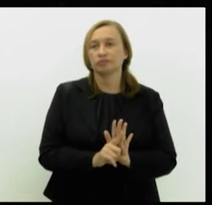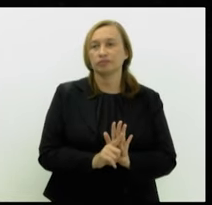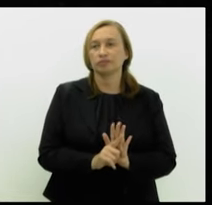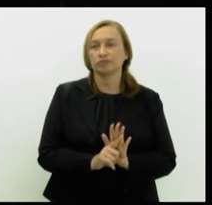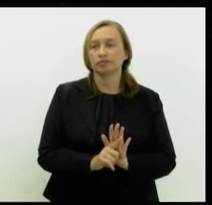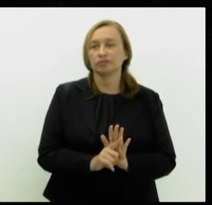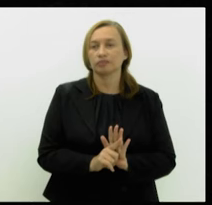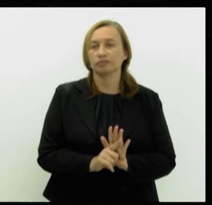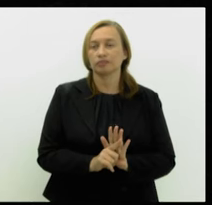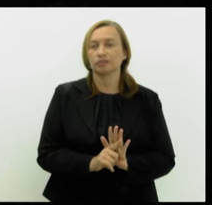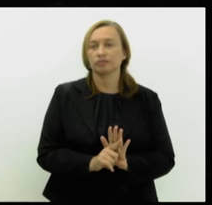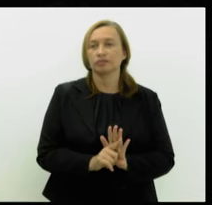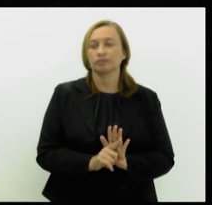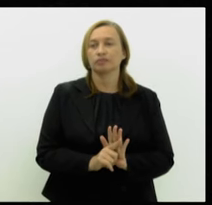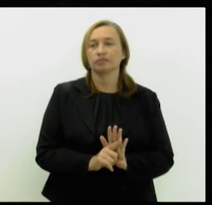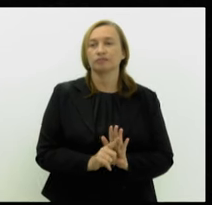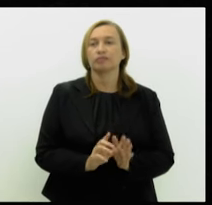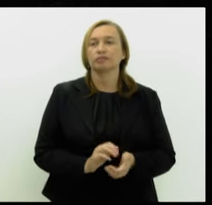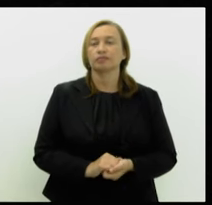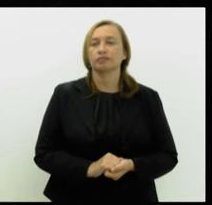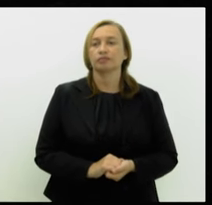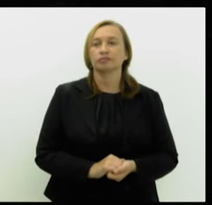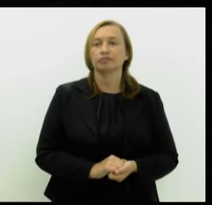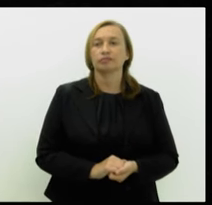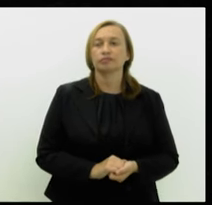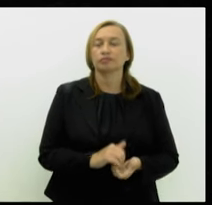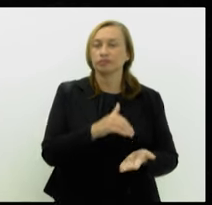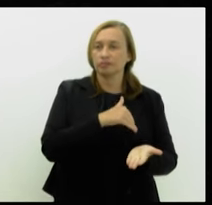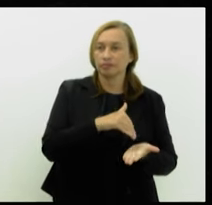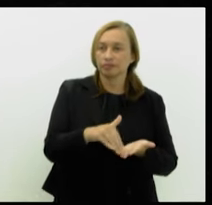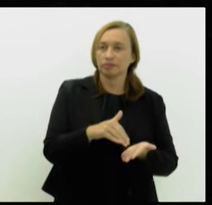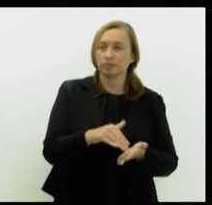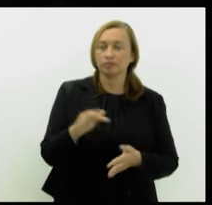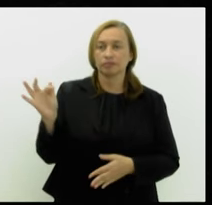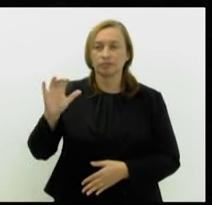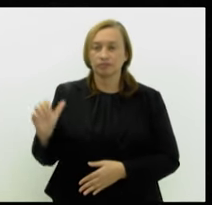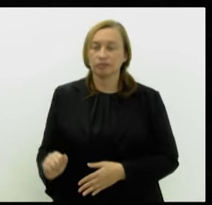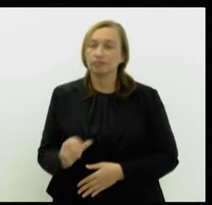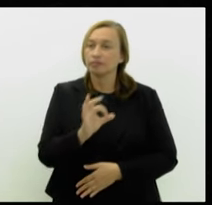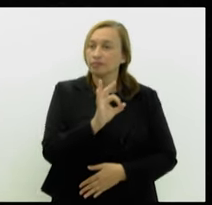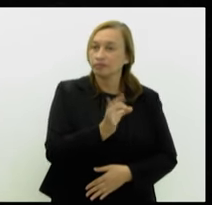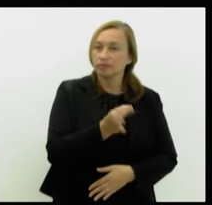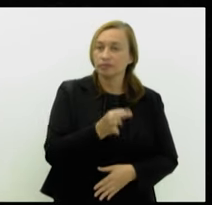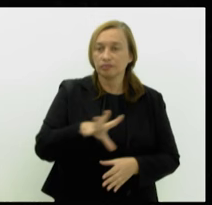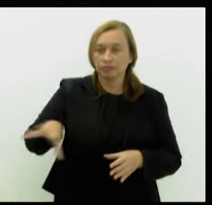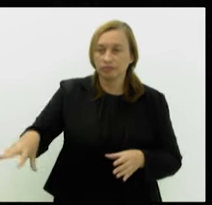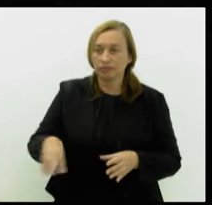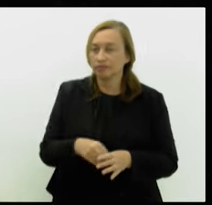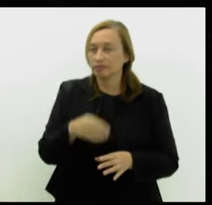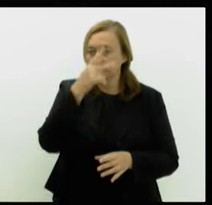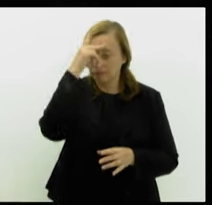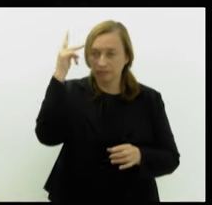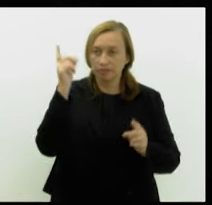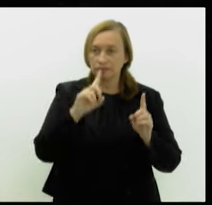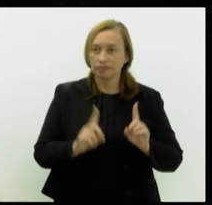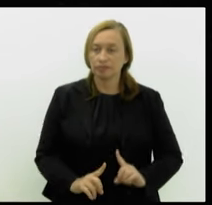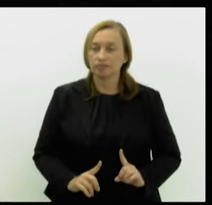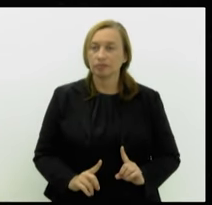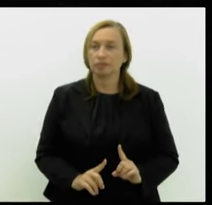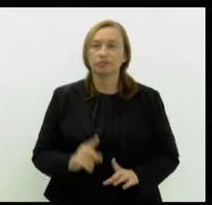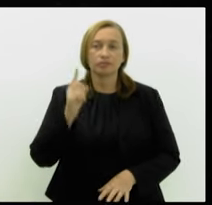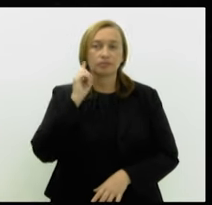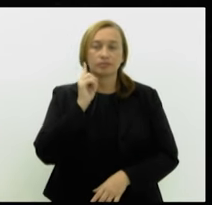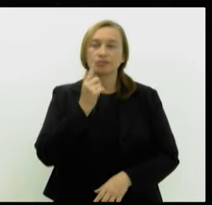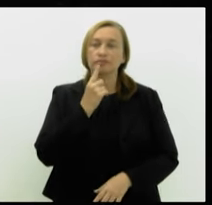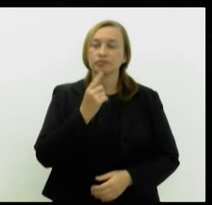está aqui para a Secretaria da Fazenda, exatamente para incluir as pessoas com deficiência auditiva